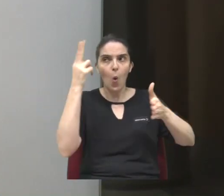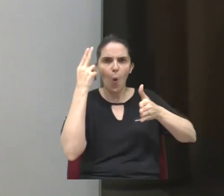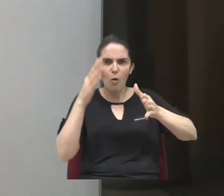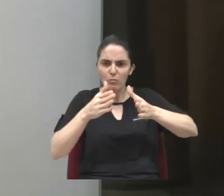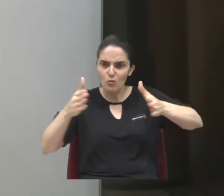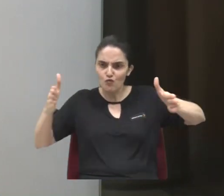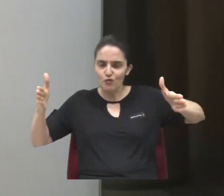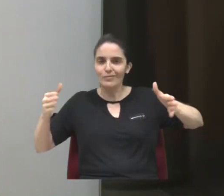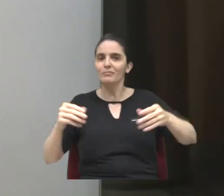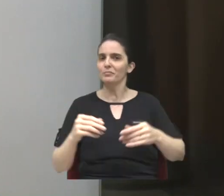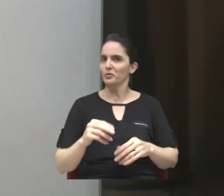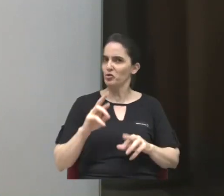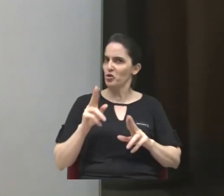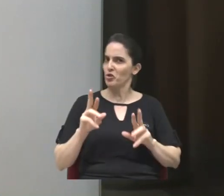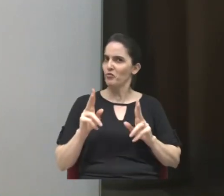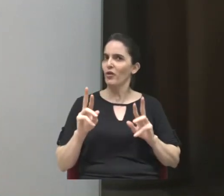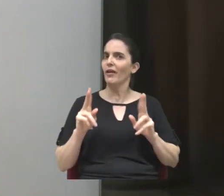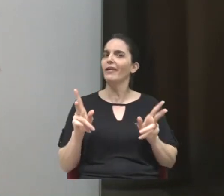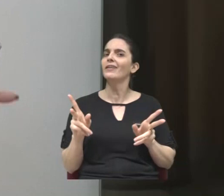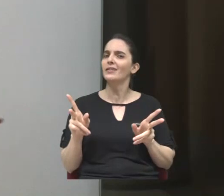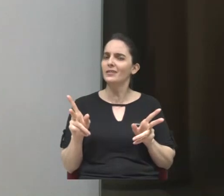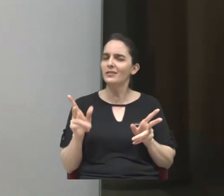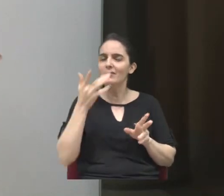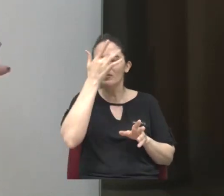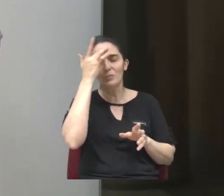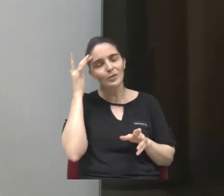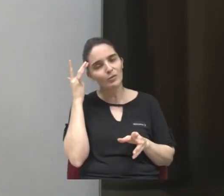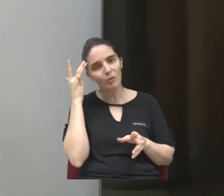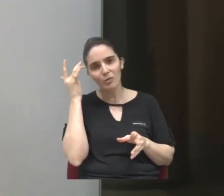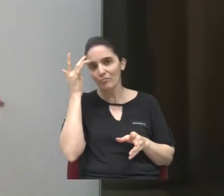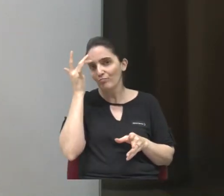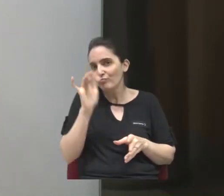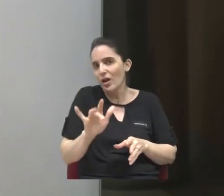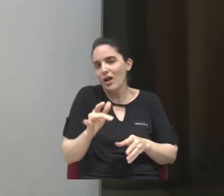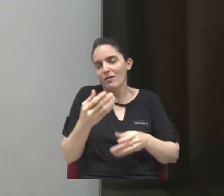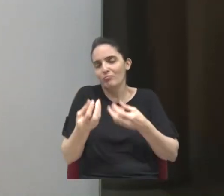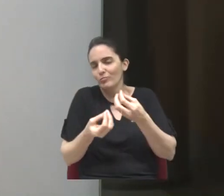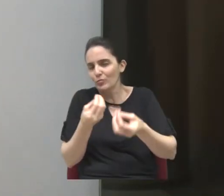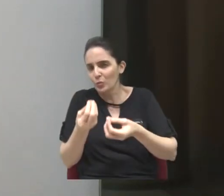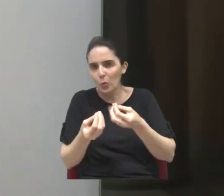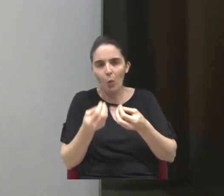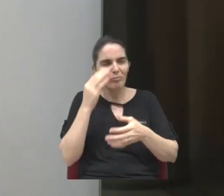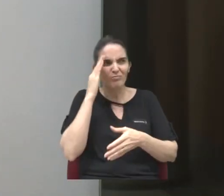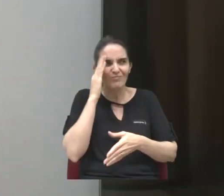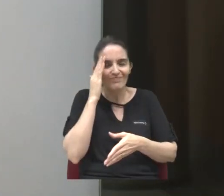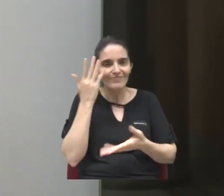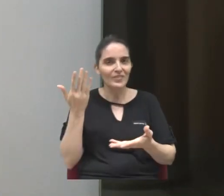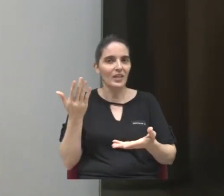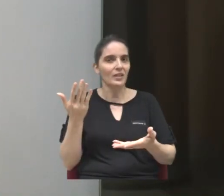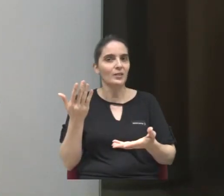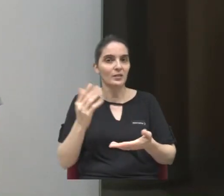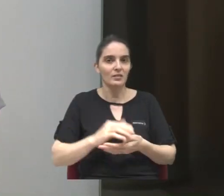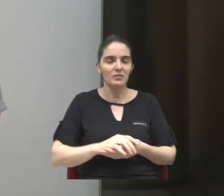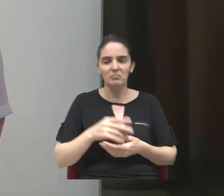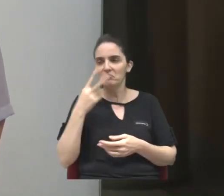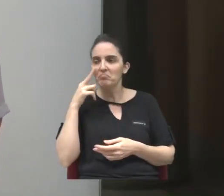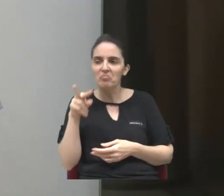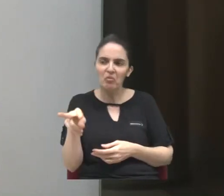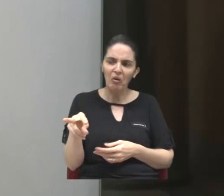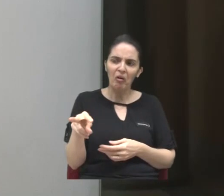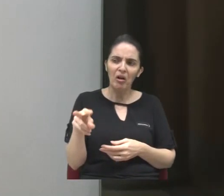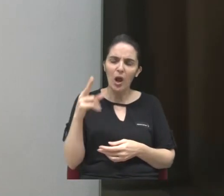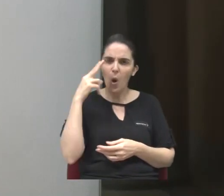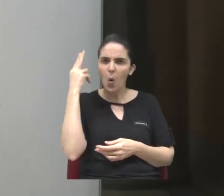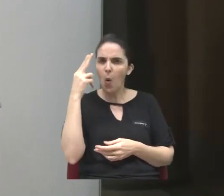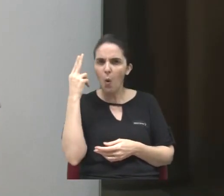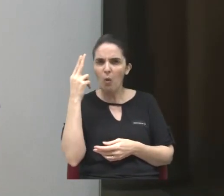que, muitas vezes, a gente que não é da área acaba não entendendo, né? Daí fala, olha, mas a ambulância não vai com o médico. É